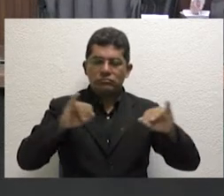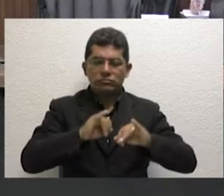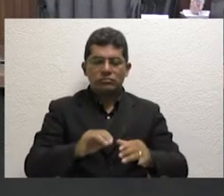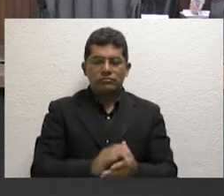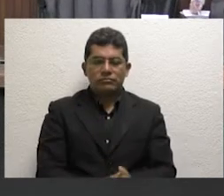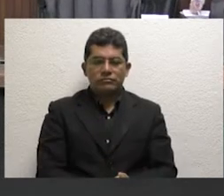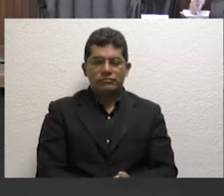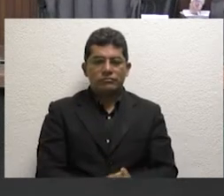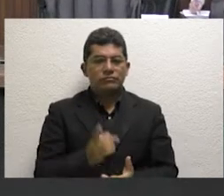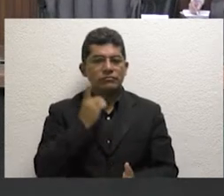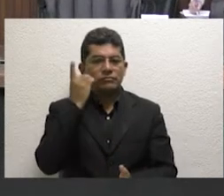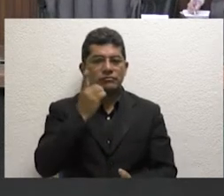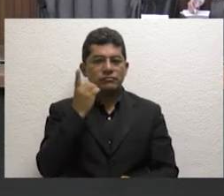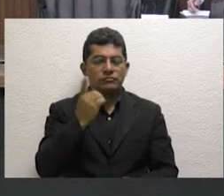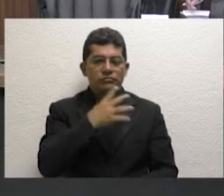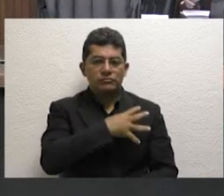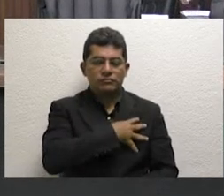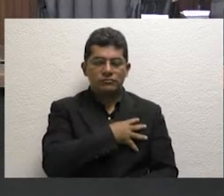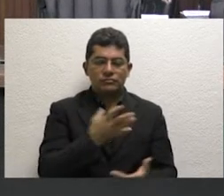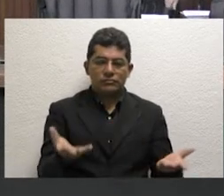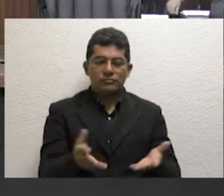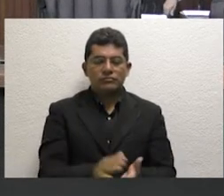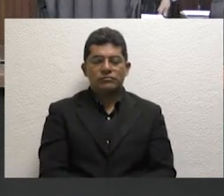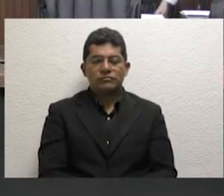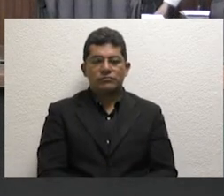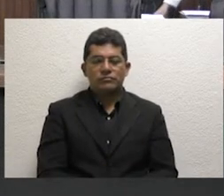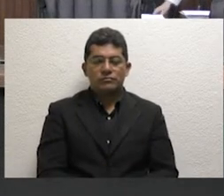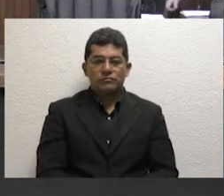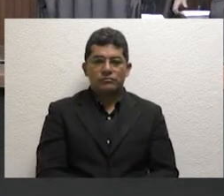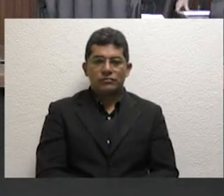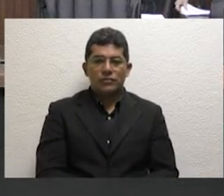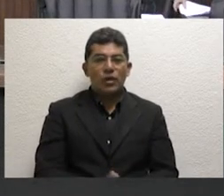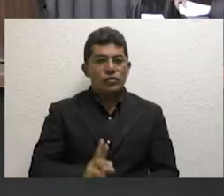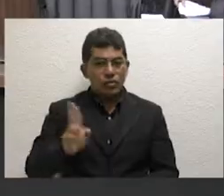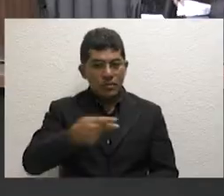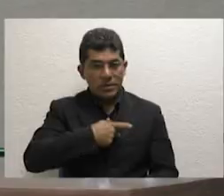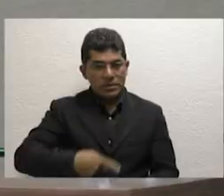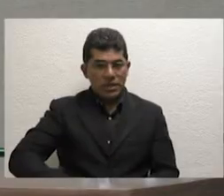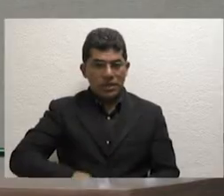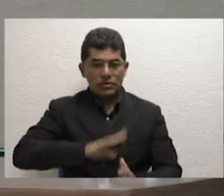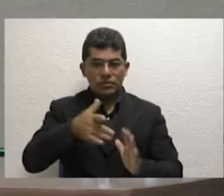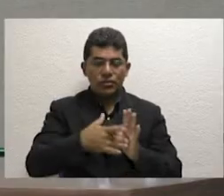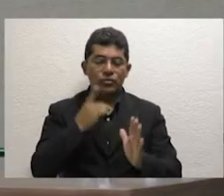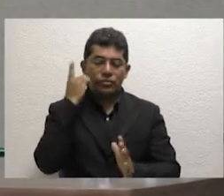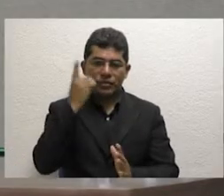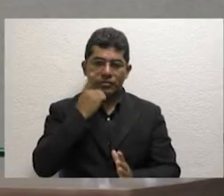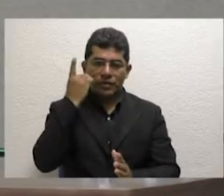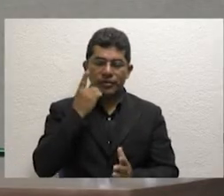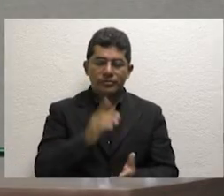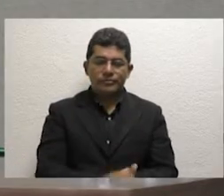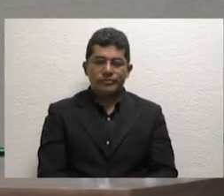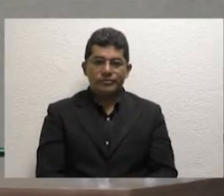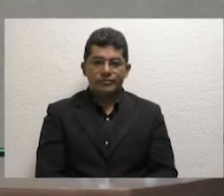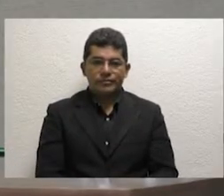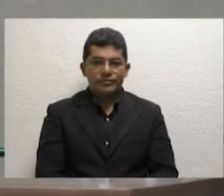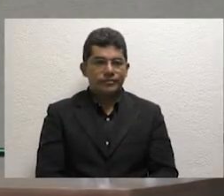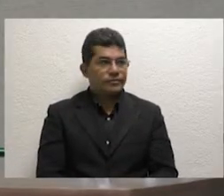Eminente deputado Serafim Fernandes Corrêa. Presidente, senhores deputados, senhoras deputadas.